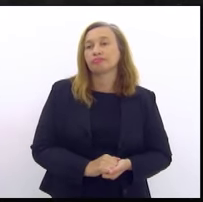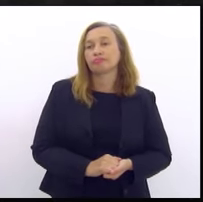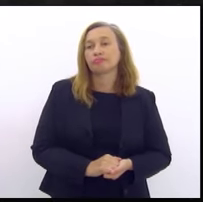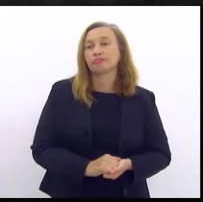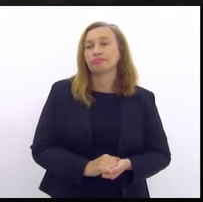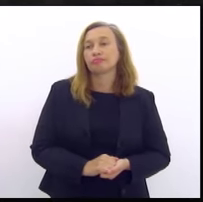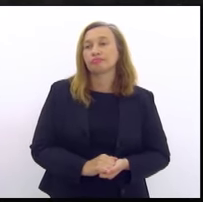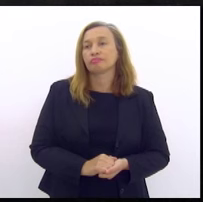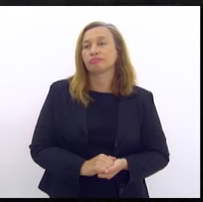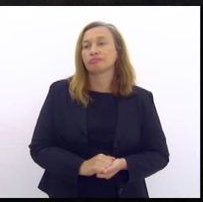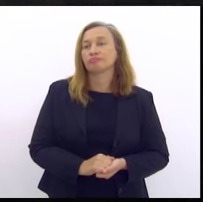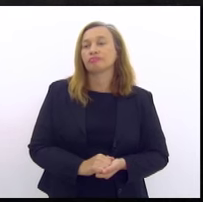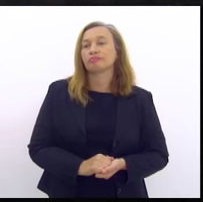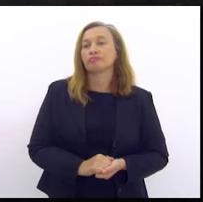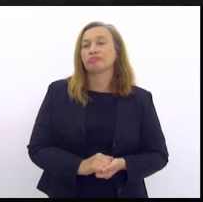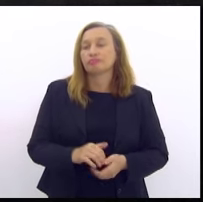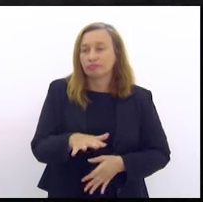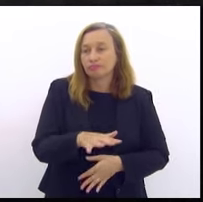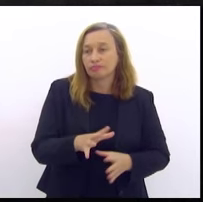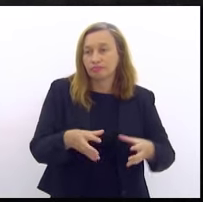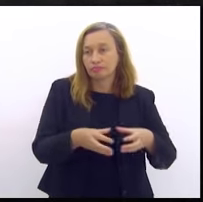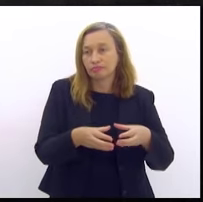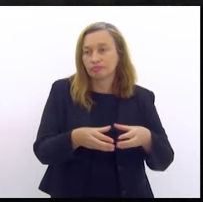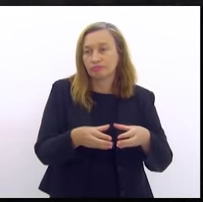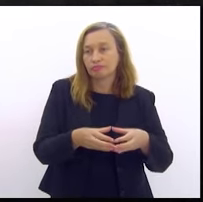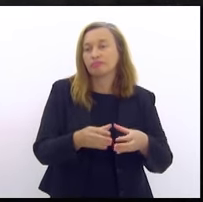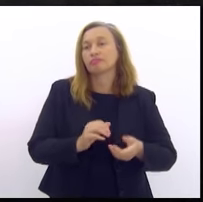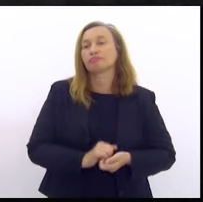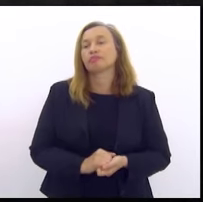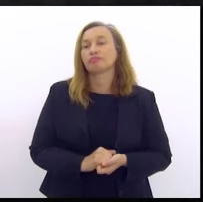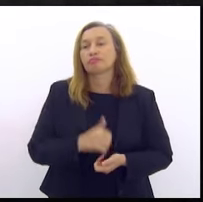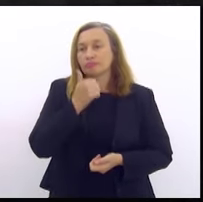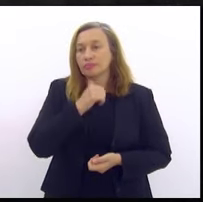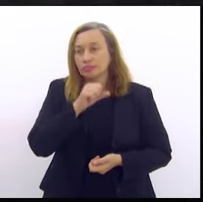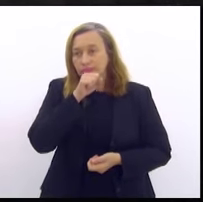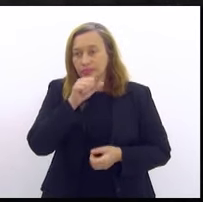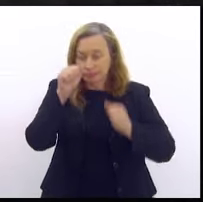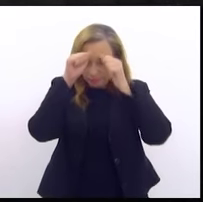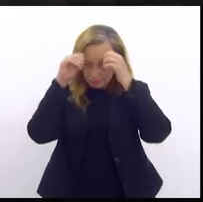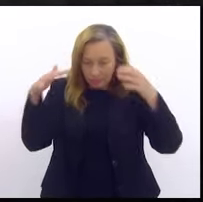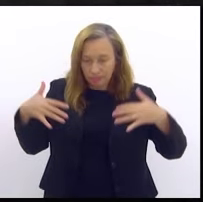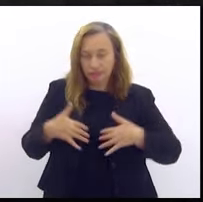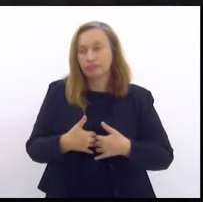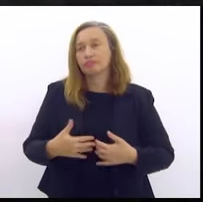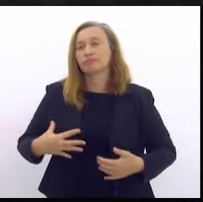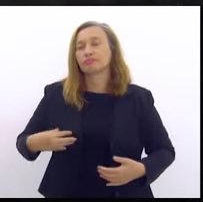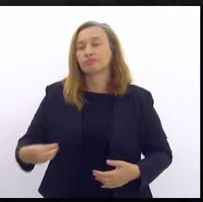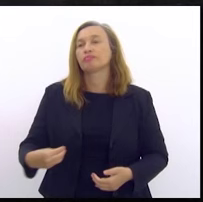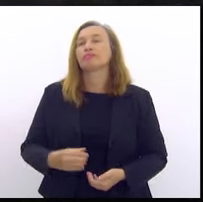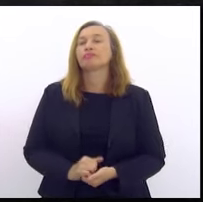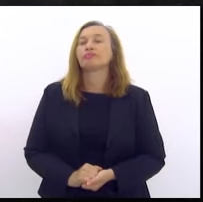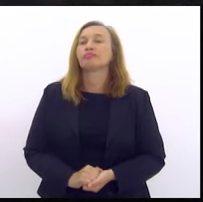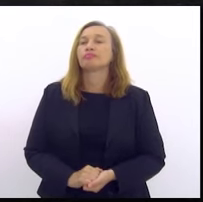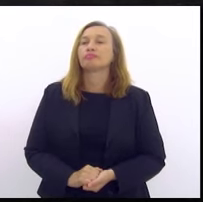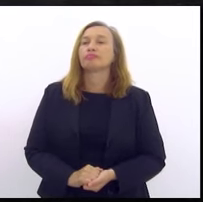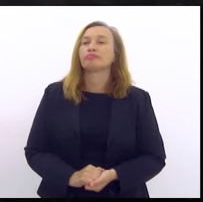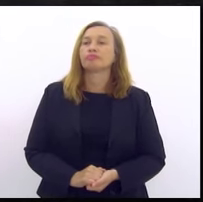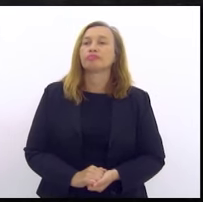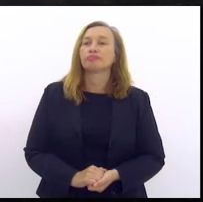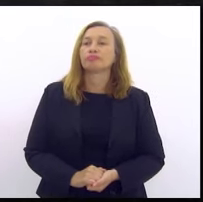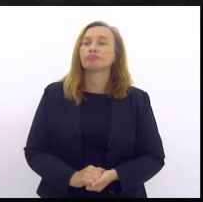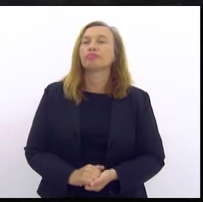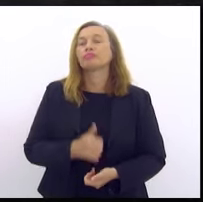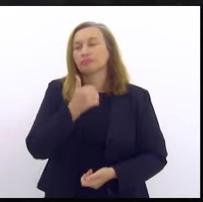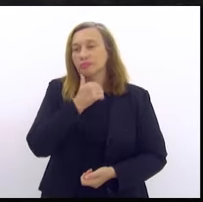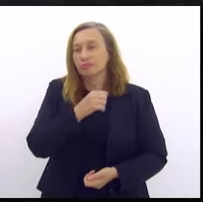para esse setor da população, para que as mães atípicas, né, que são mães de pessoas com autismo, e as mães que têm seus filhos